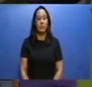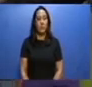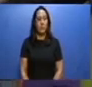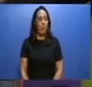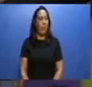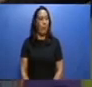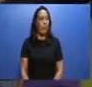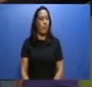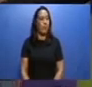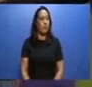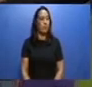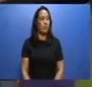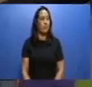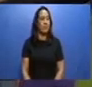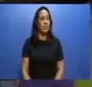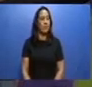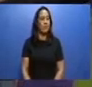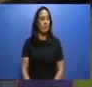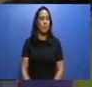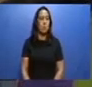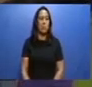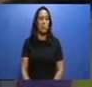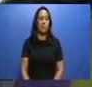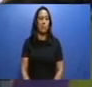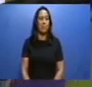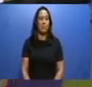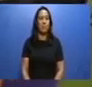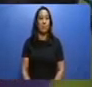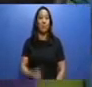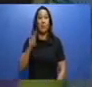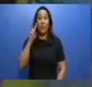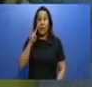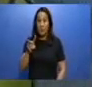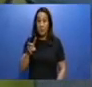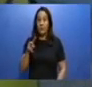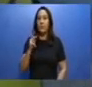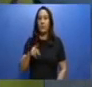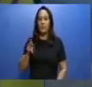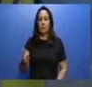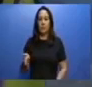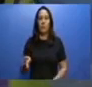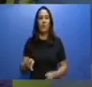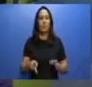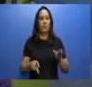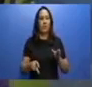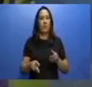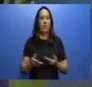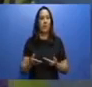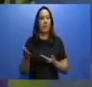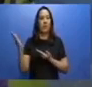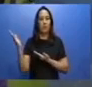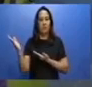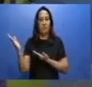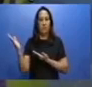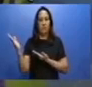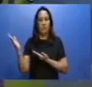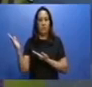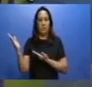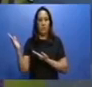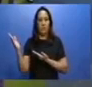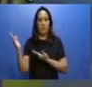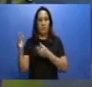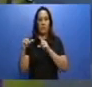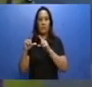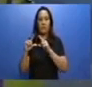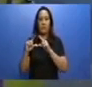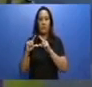Vou marcar o meu aqui, tá? Olha só onde eu vi um triângulo. Ó, esse branquinho aqui, tá vendo?